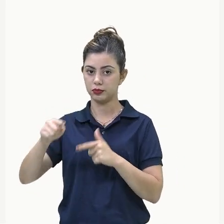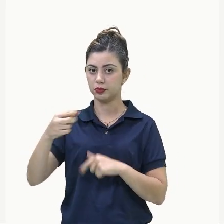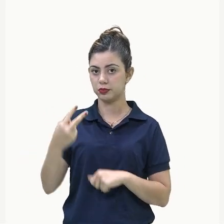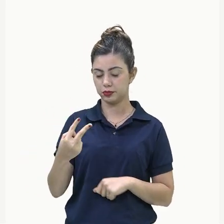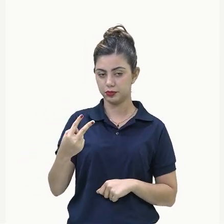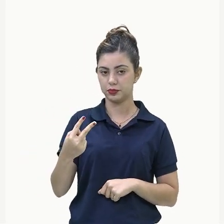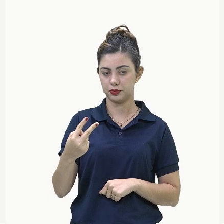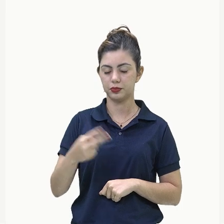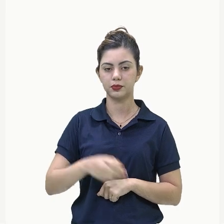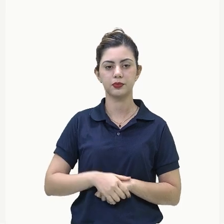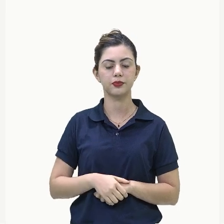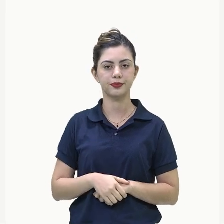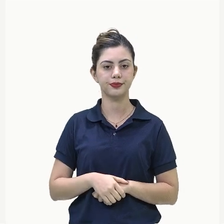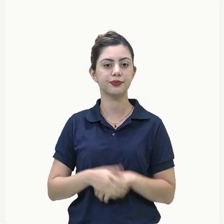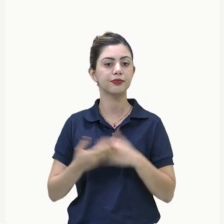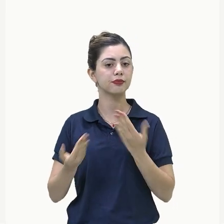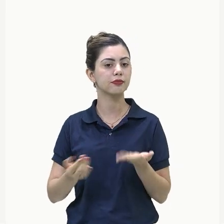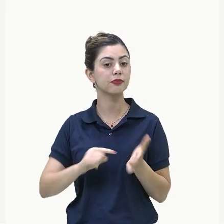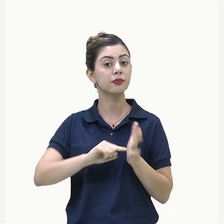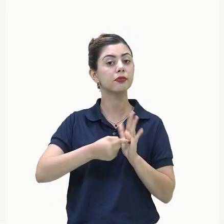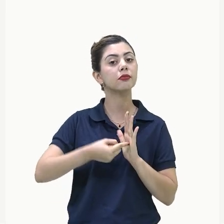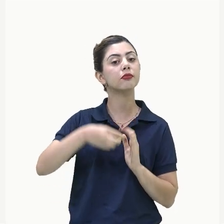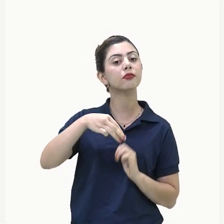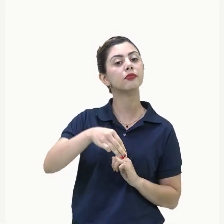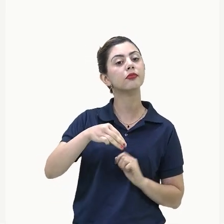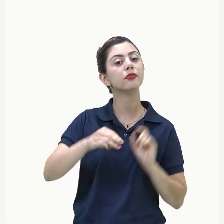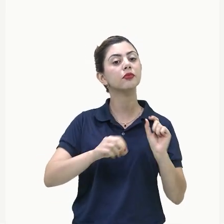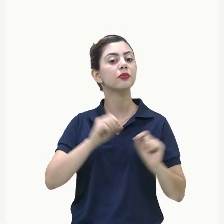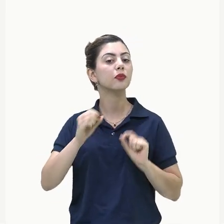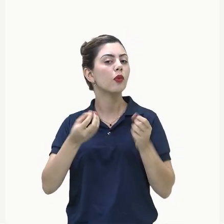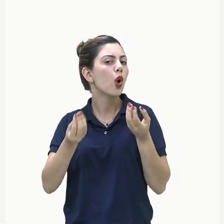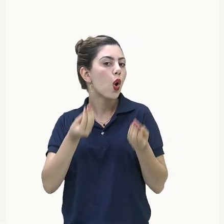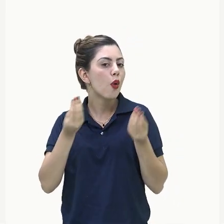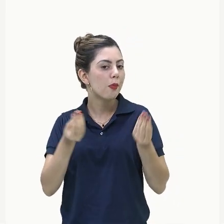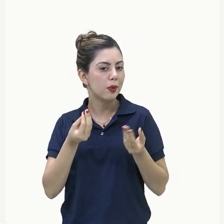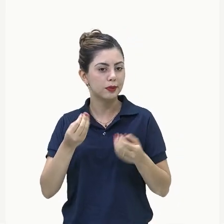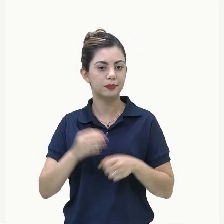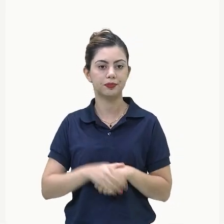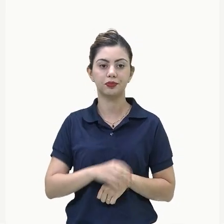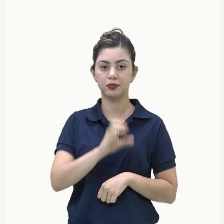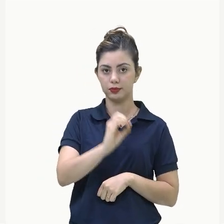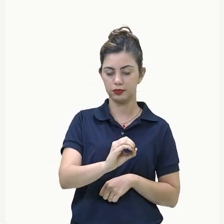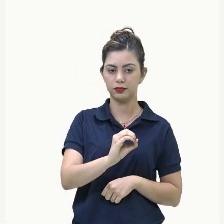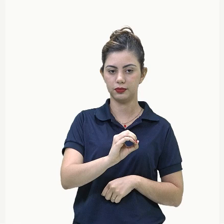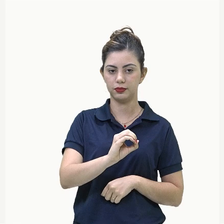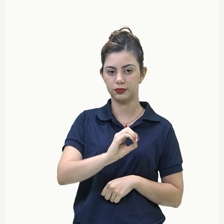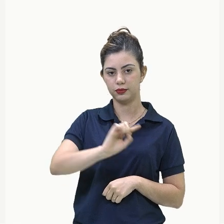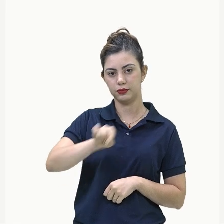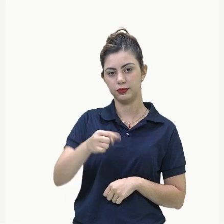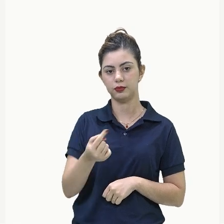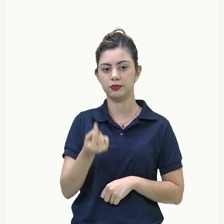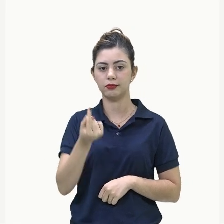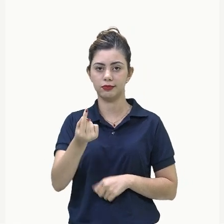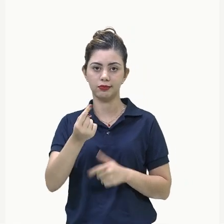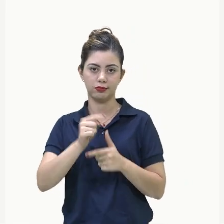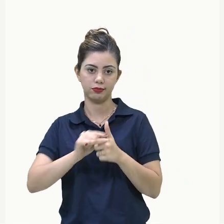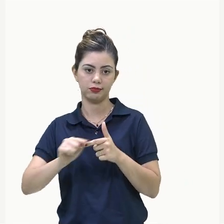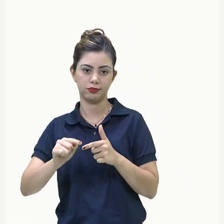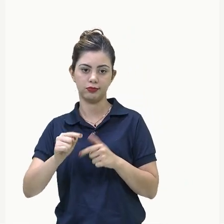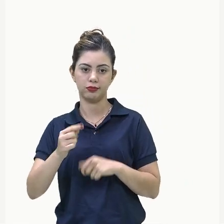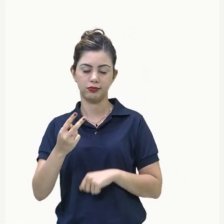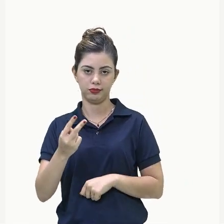por 2, ou seja, o ponto médio vai ficar em 0 e 1 sobre